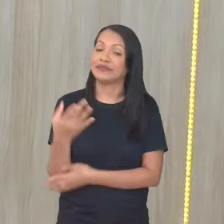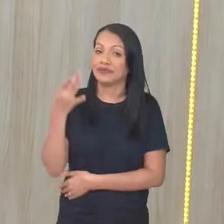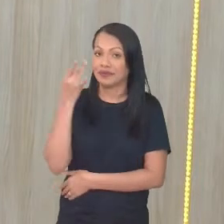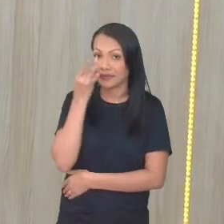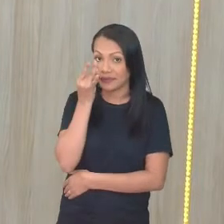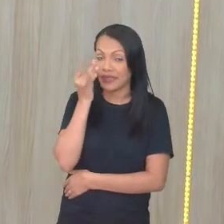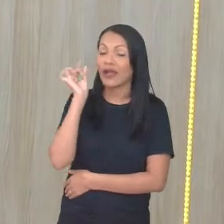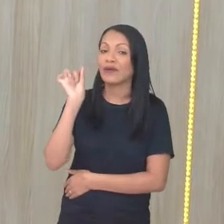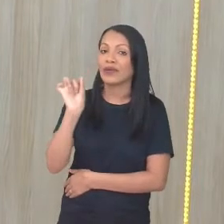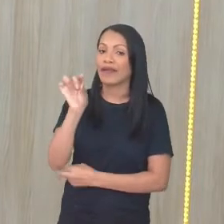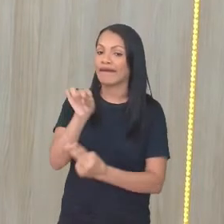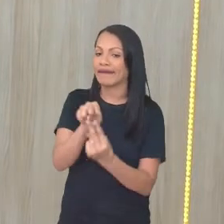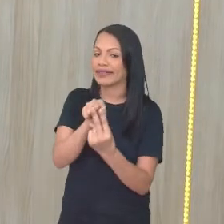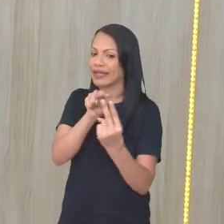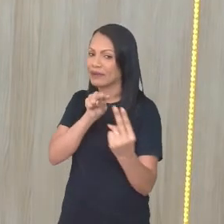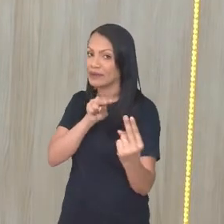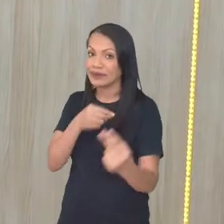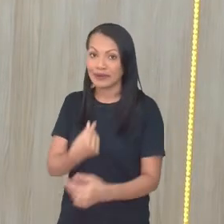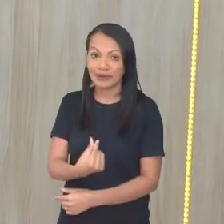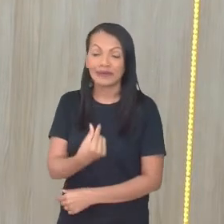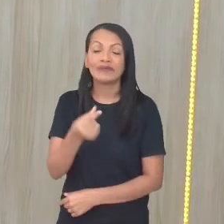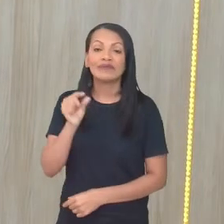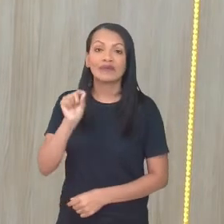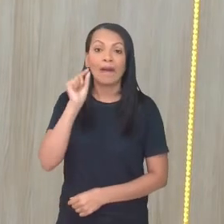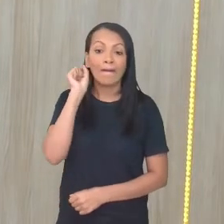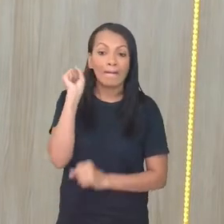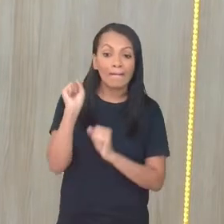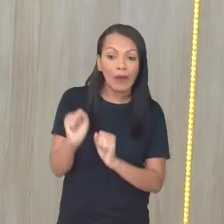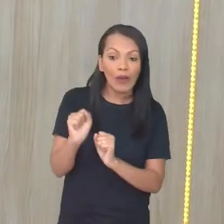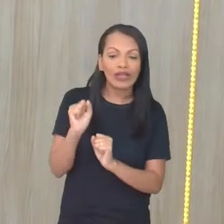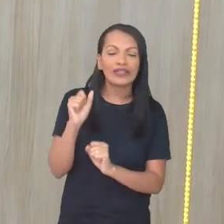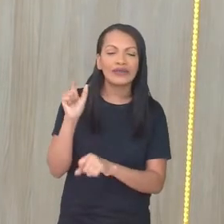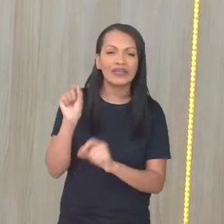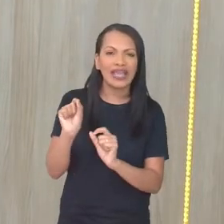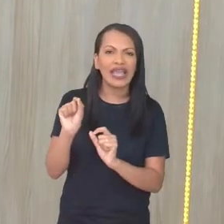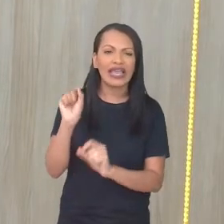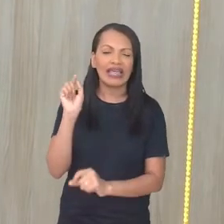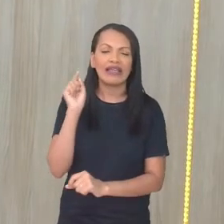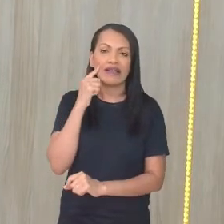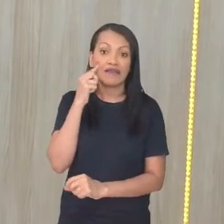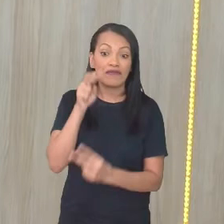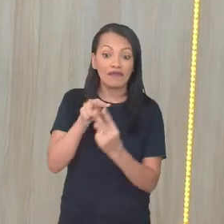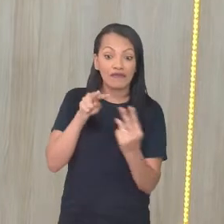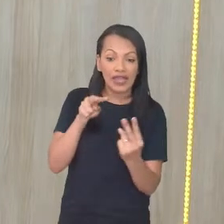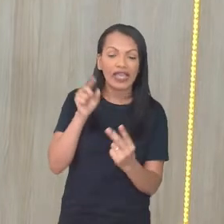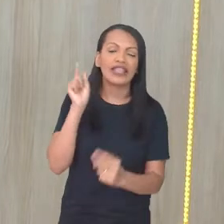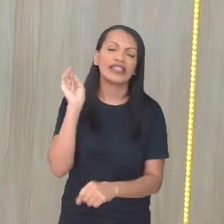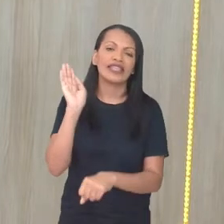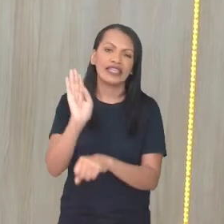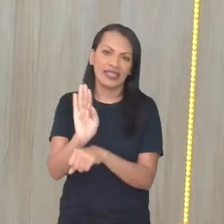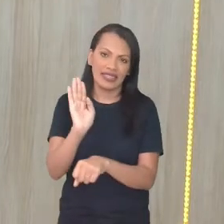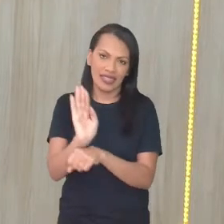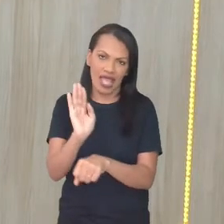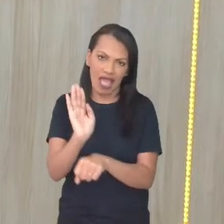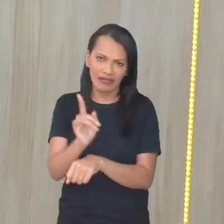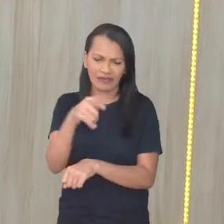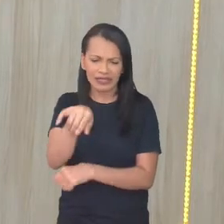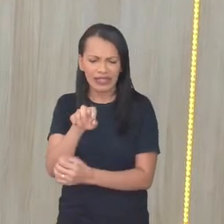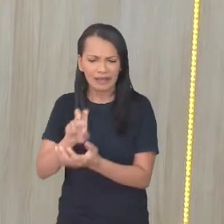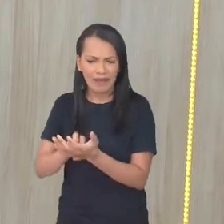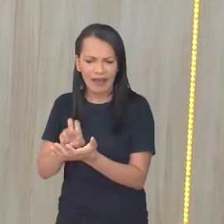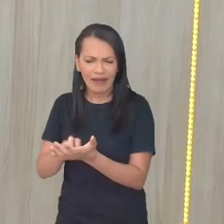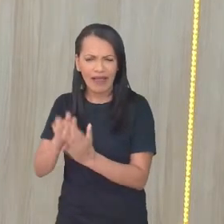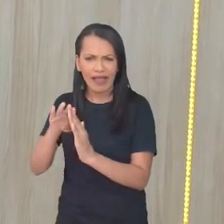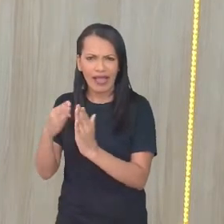aula é retransmitida no turno da tarde e vocês podem acompanhar. Quem foi para a escola de manhã,